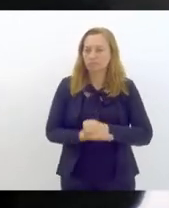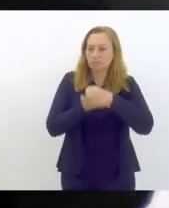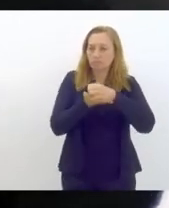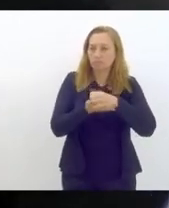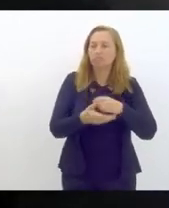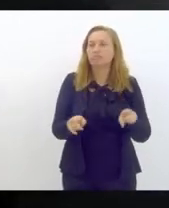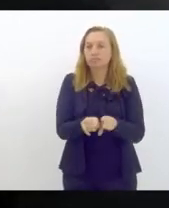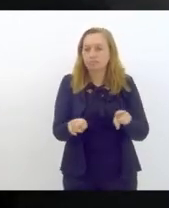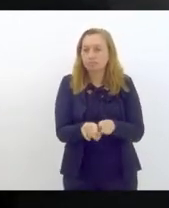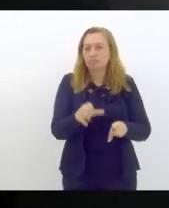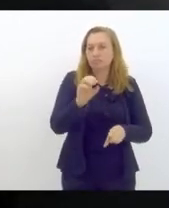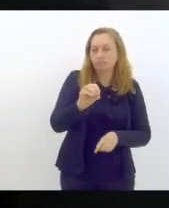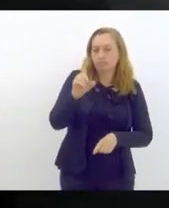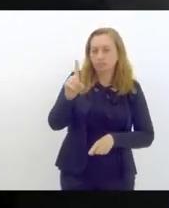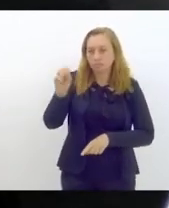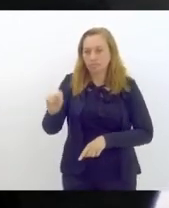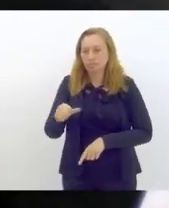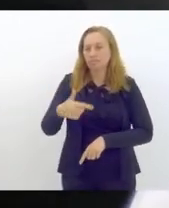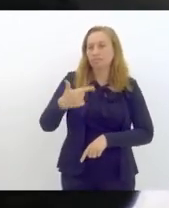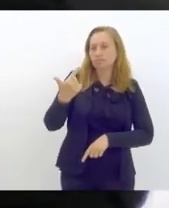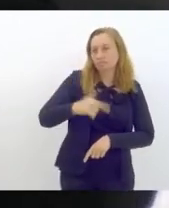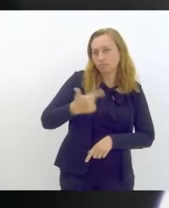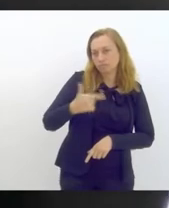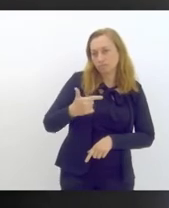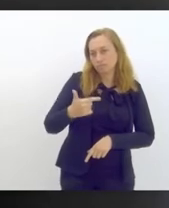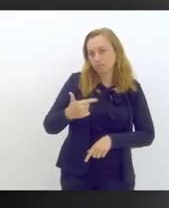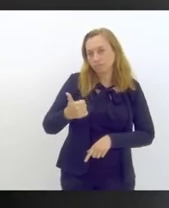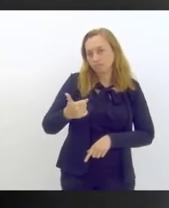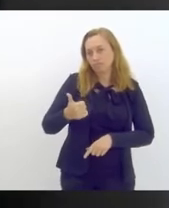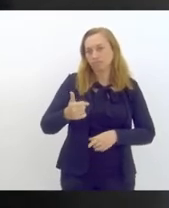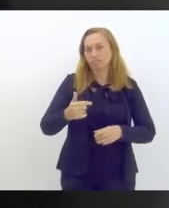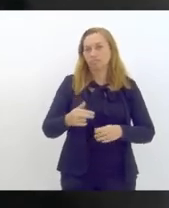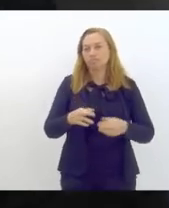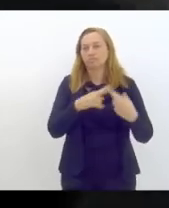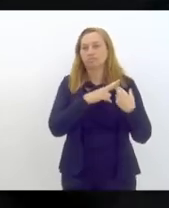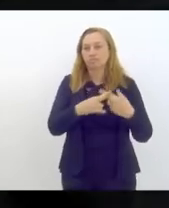ODS 12, que é Consumo e Produção Responsáveis. Pode passar.